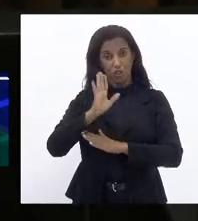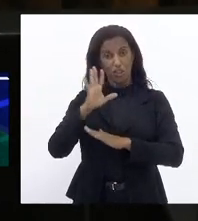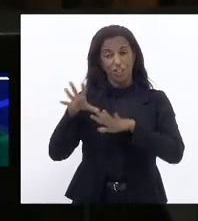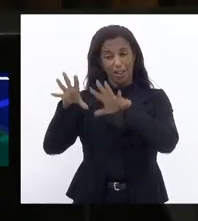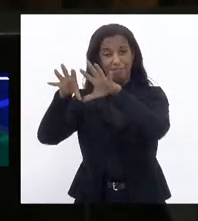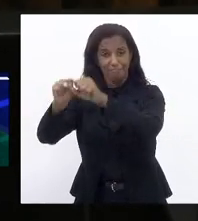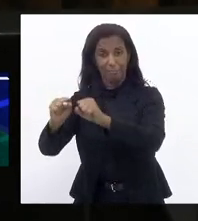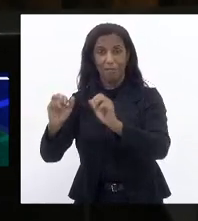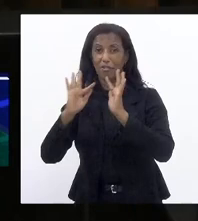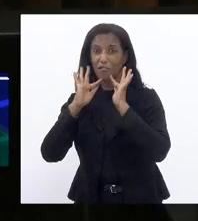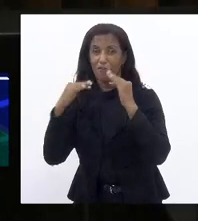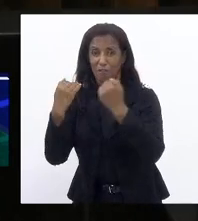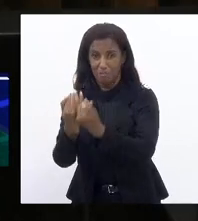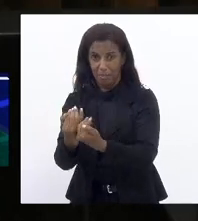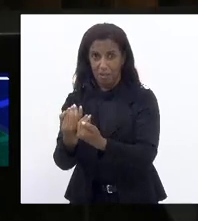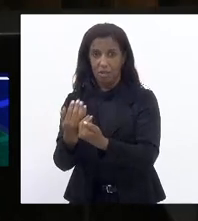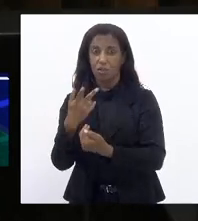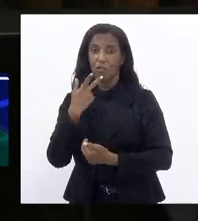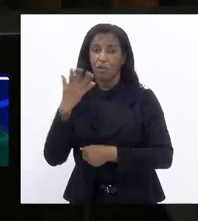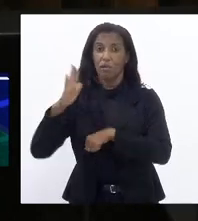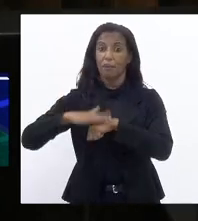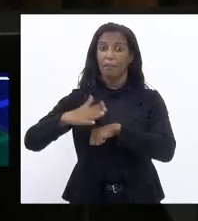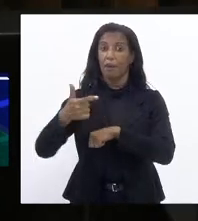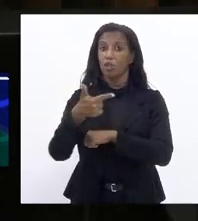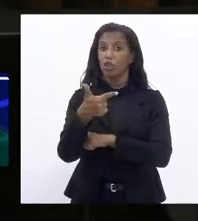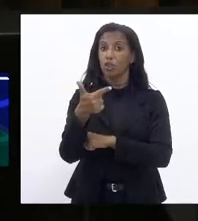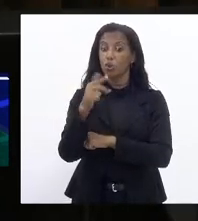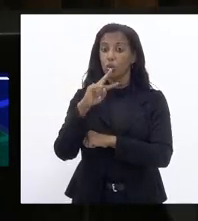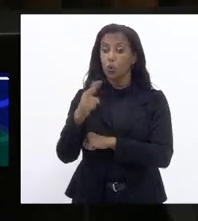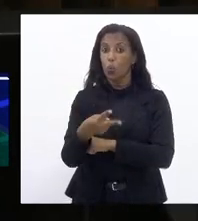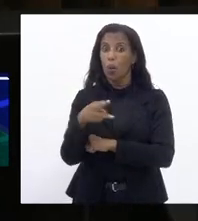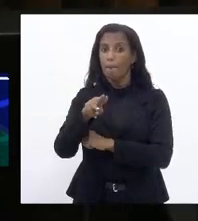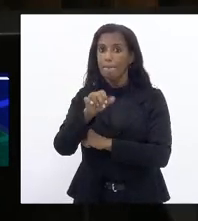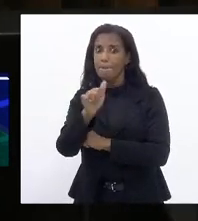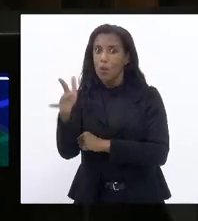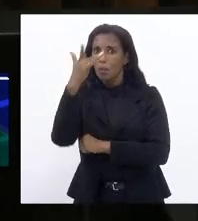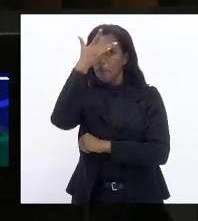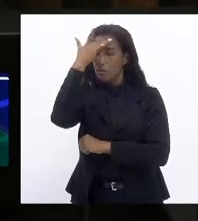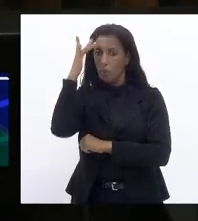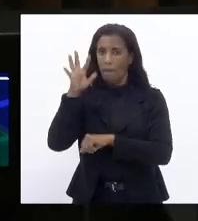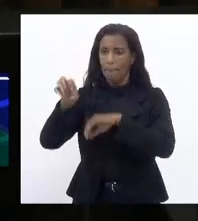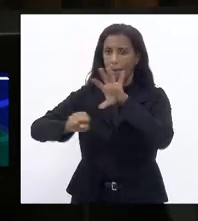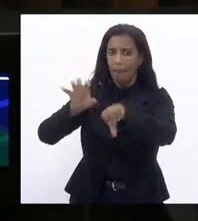para essas famílias. Nós estamos falando de mais de 2 mil pessoas. E